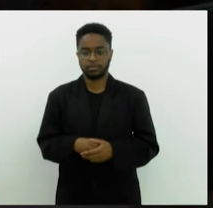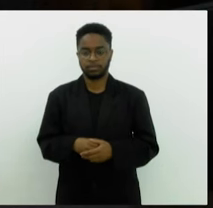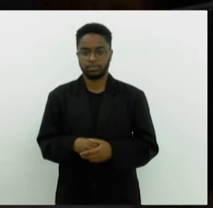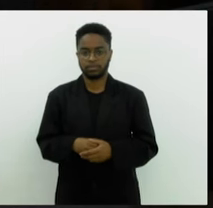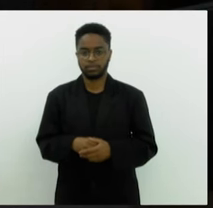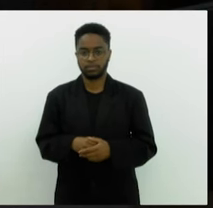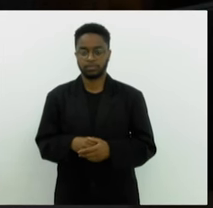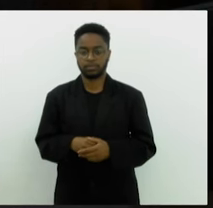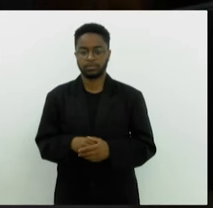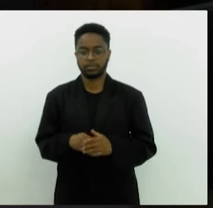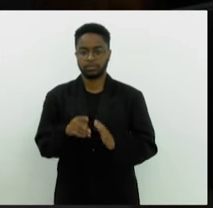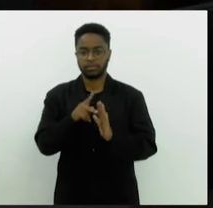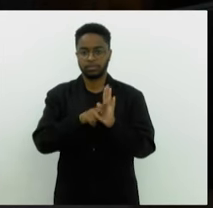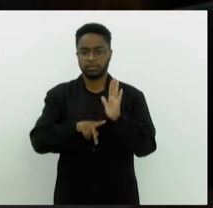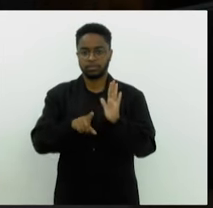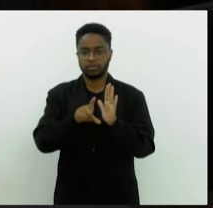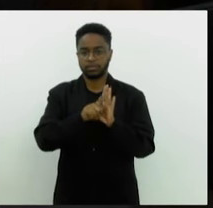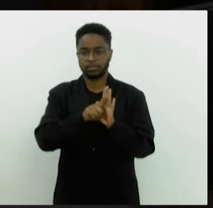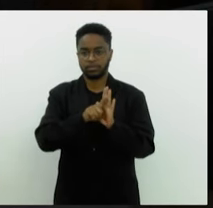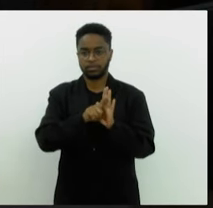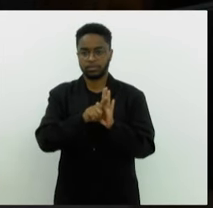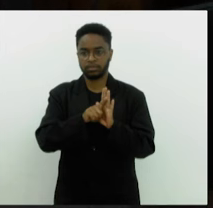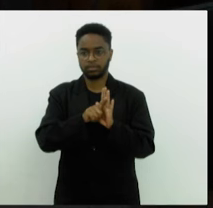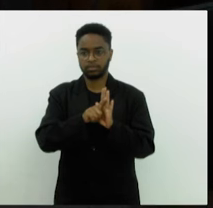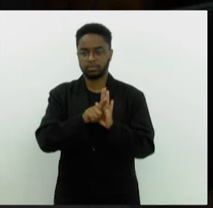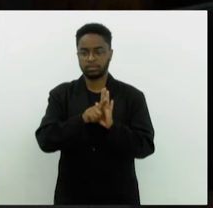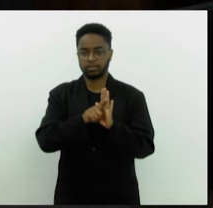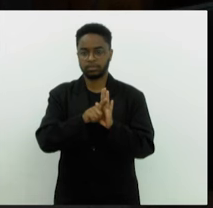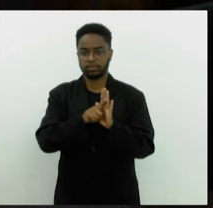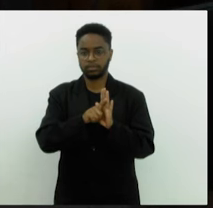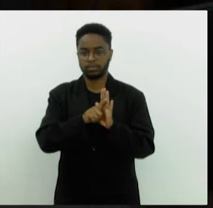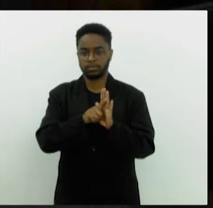inclusão na pauta do projeto de lei nos termos do